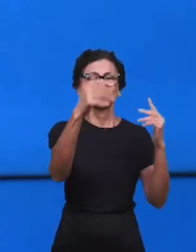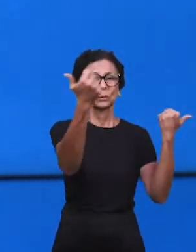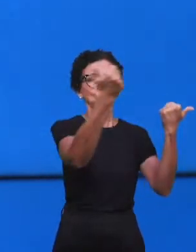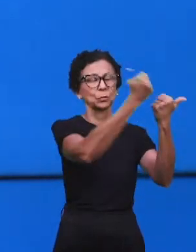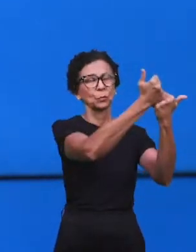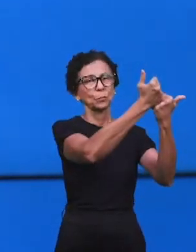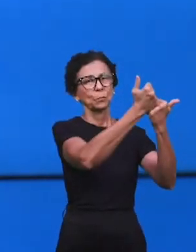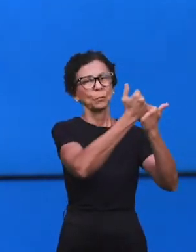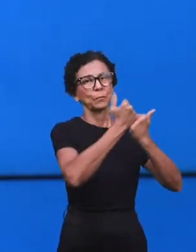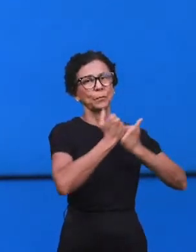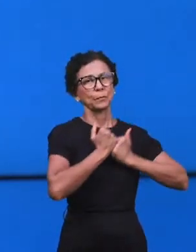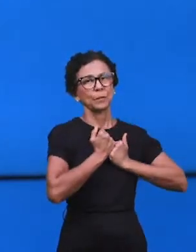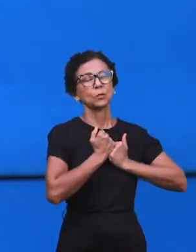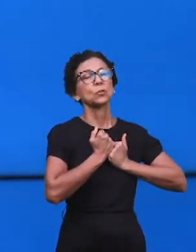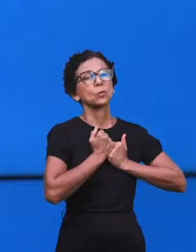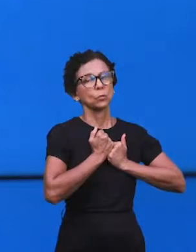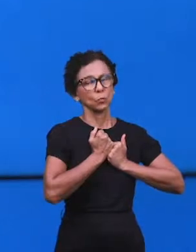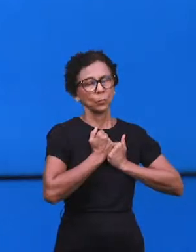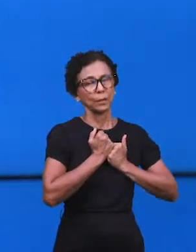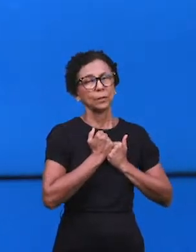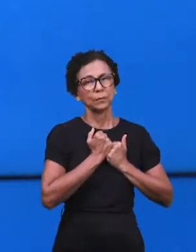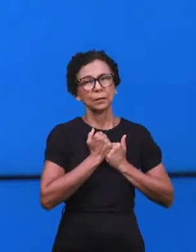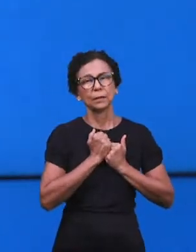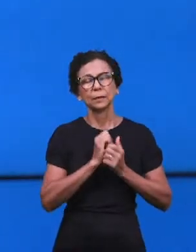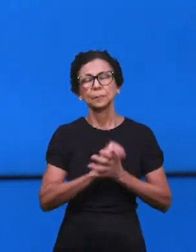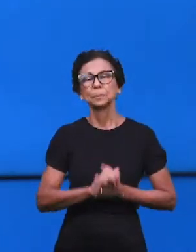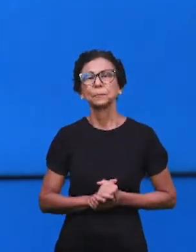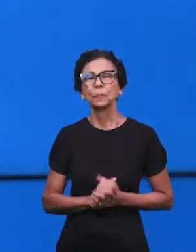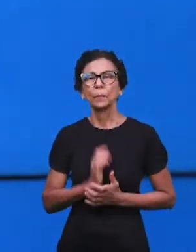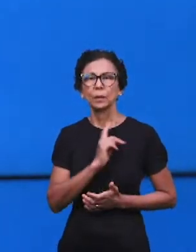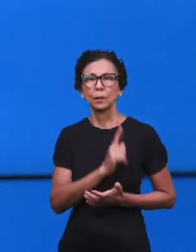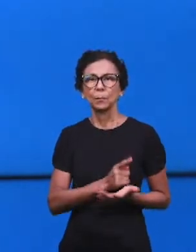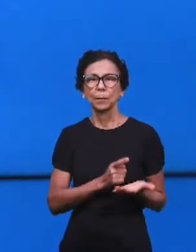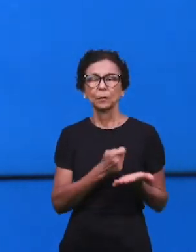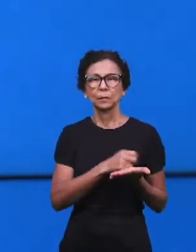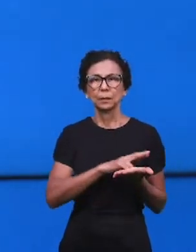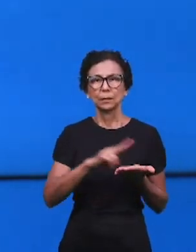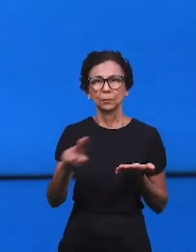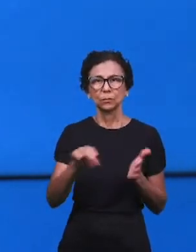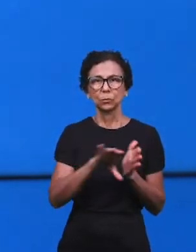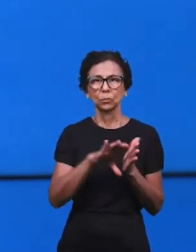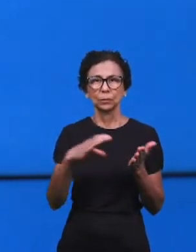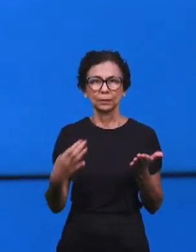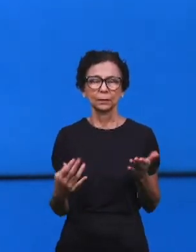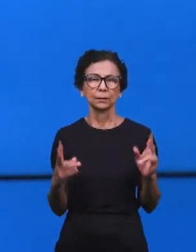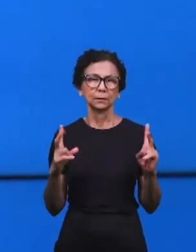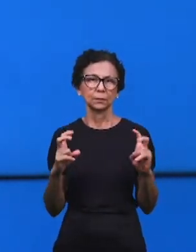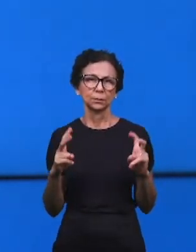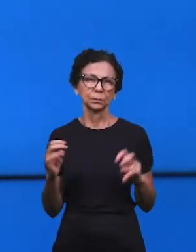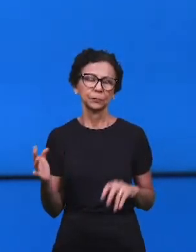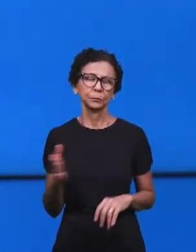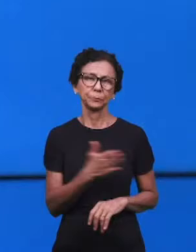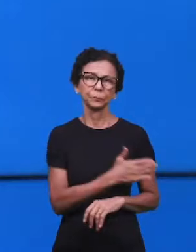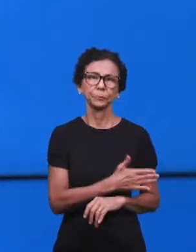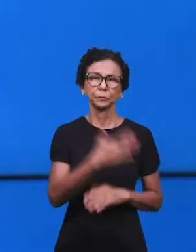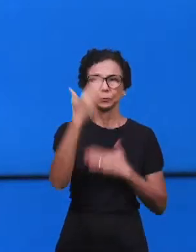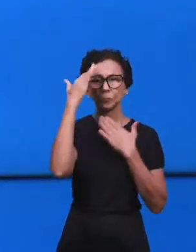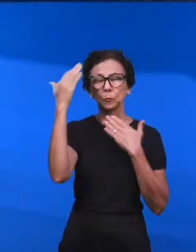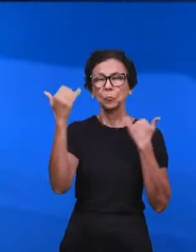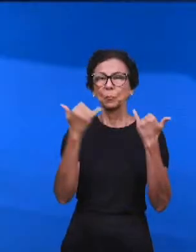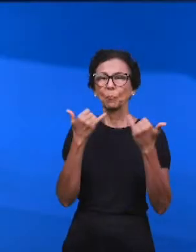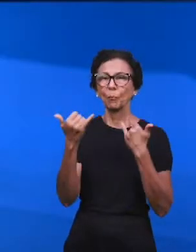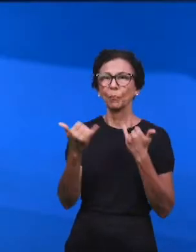aos Colossenses a respeito deste assunto. Muito obrigado, Patrick, pela sua informação, a sua resposta sempre muito boa, sempre muito completa.